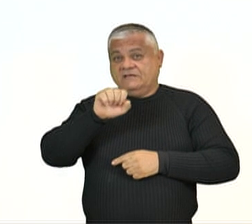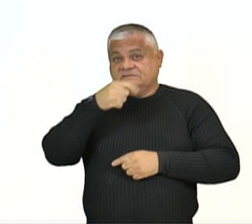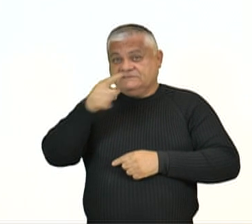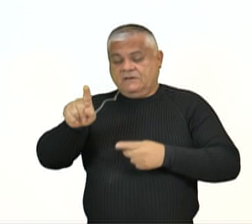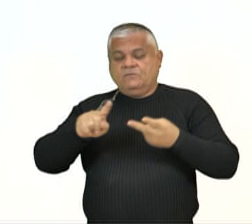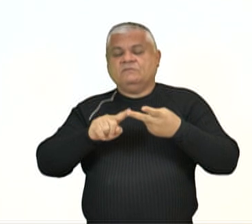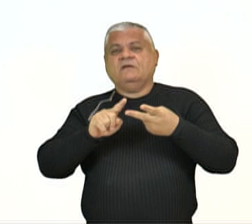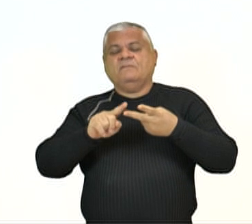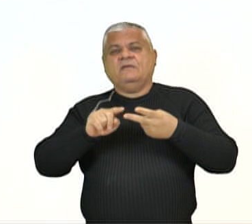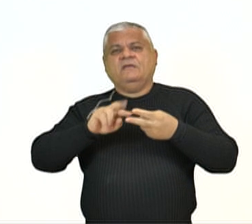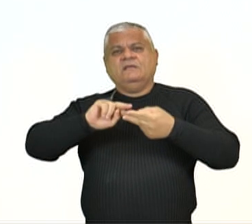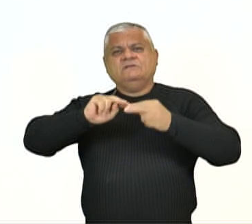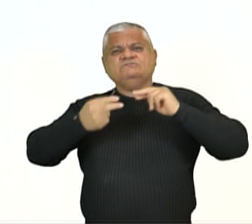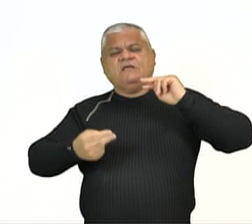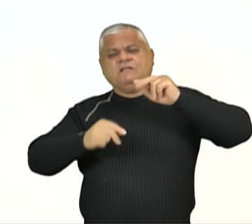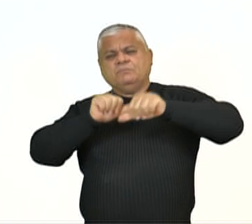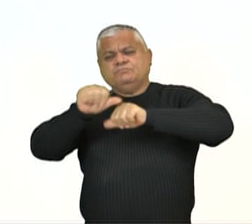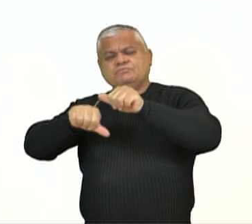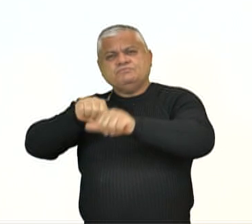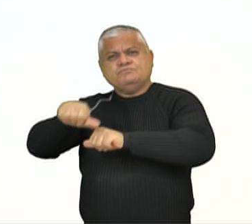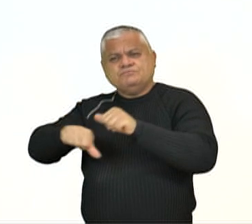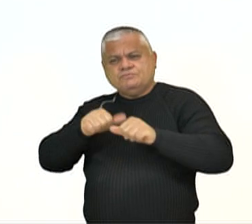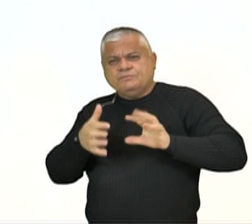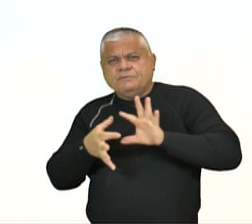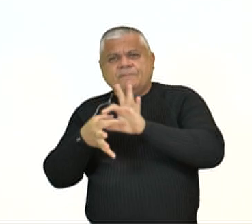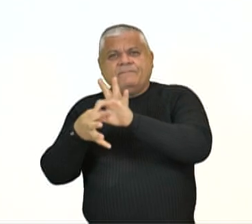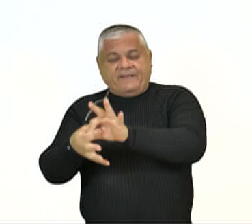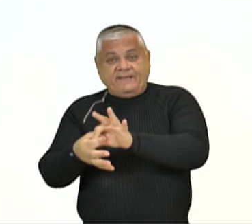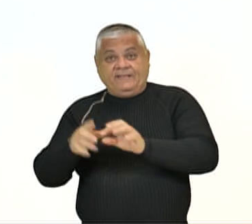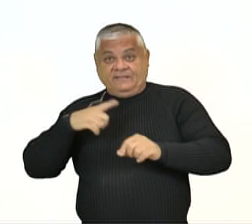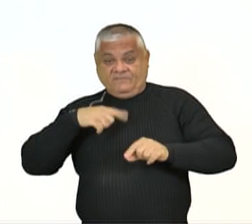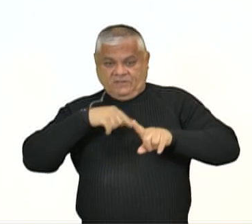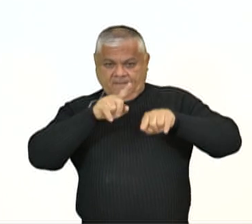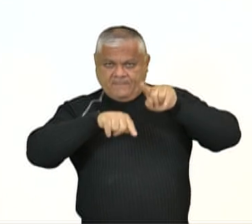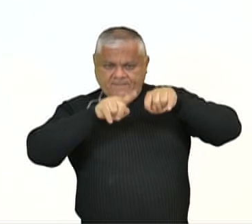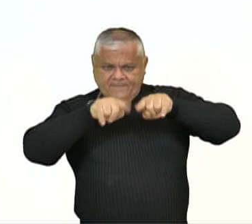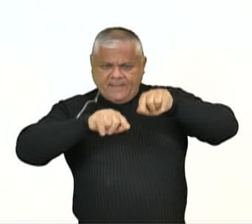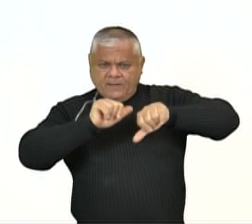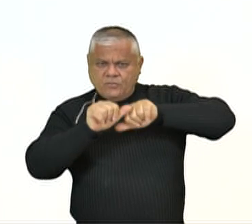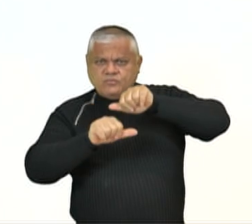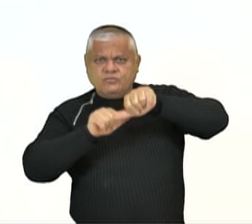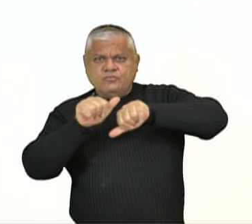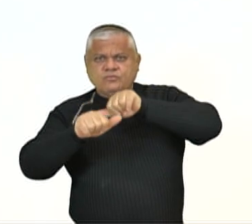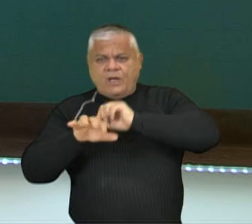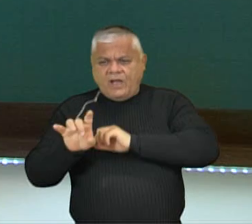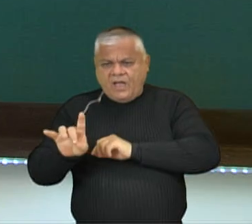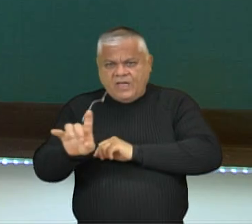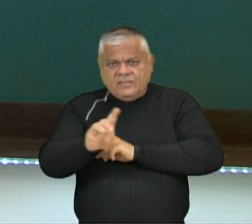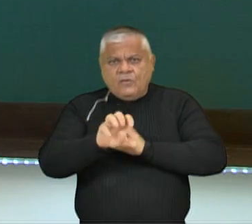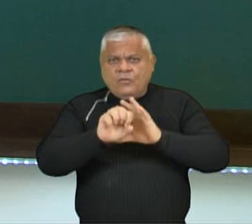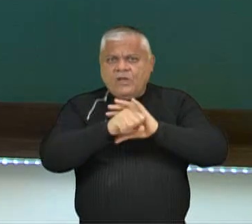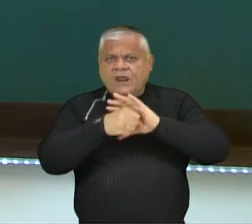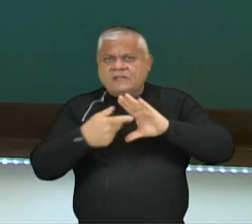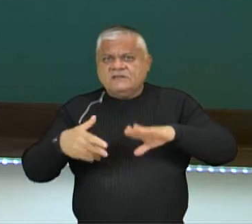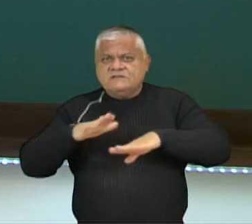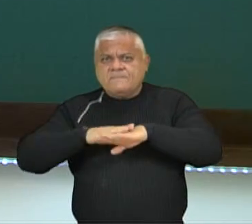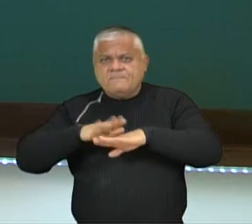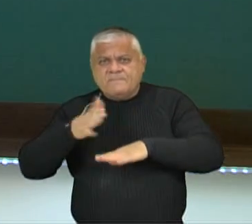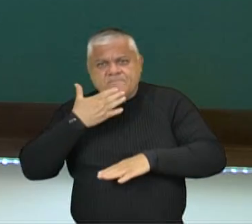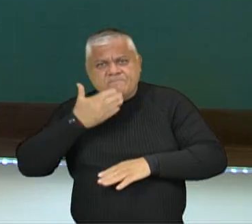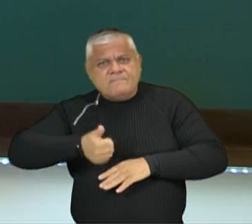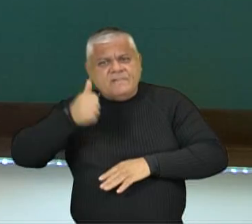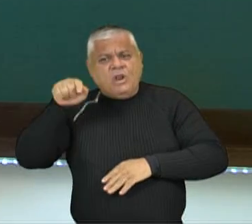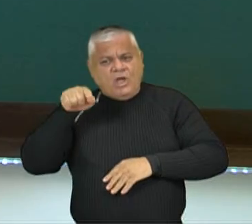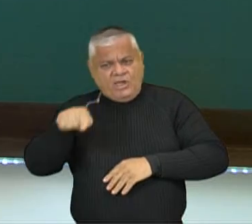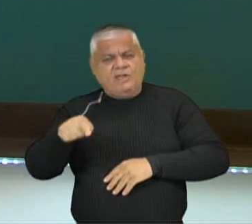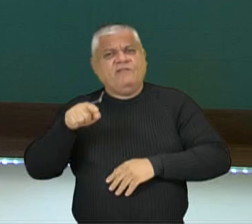as recombinações gênicas, que através da variação, os indivíduos que apresentam as características mais favoráveis, eles